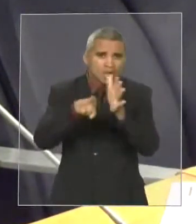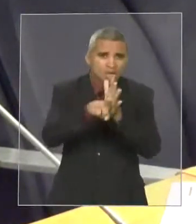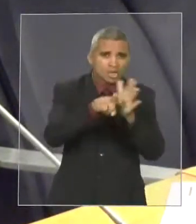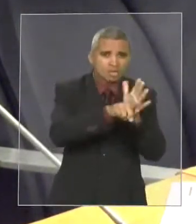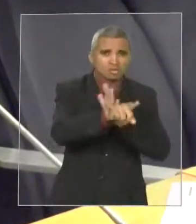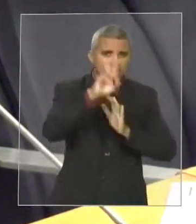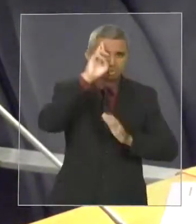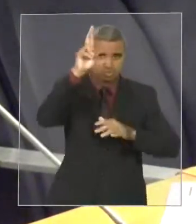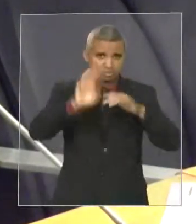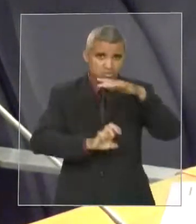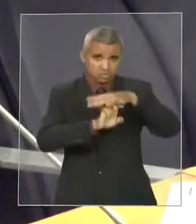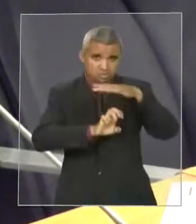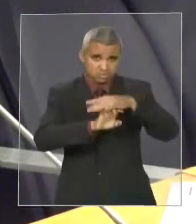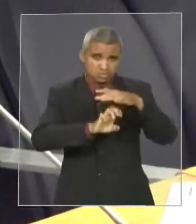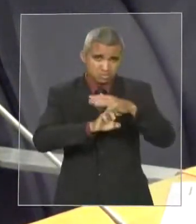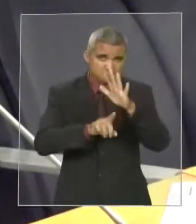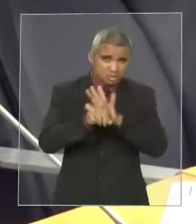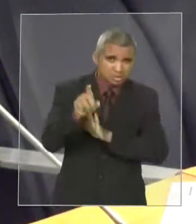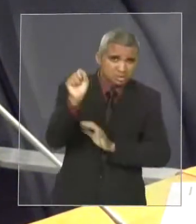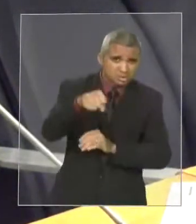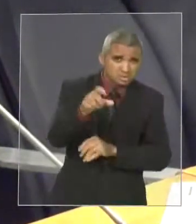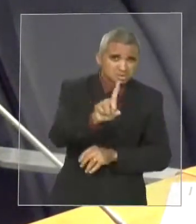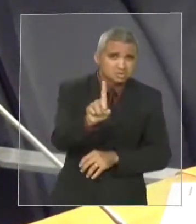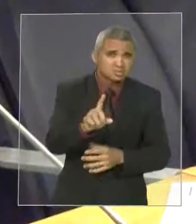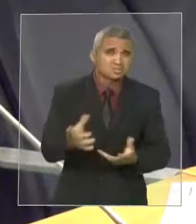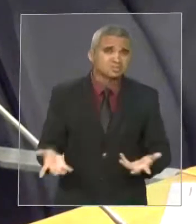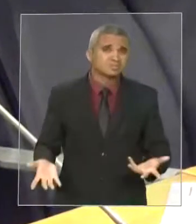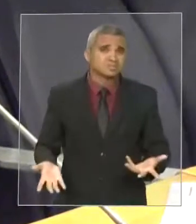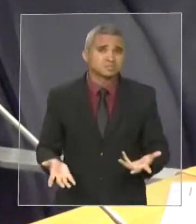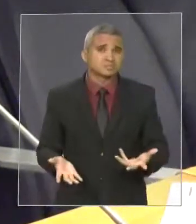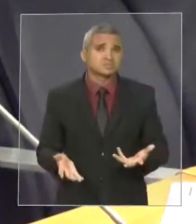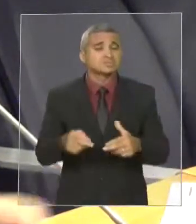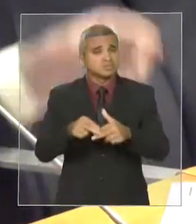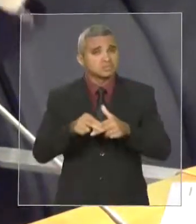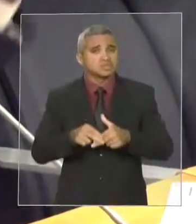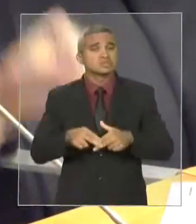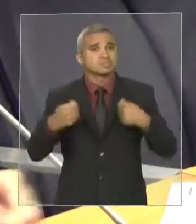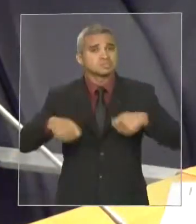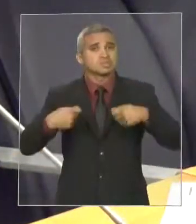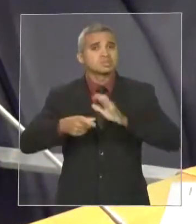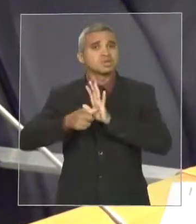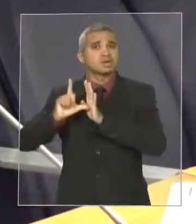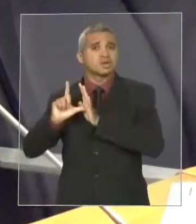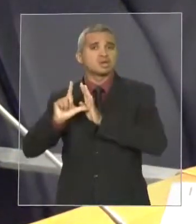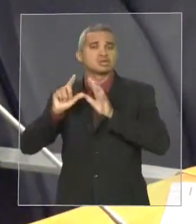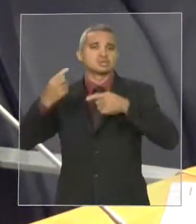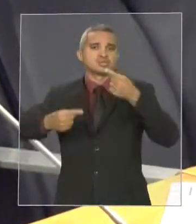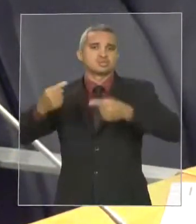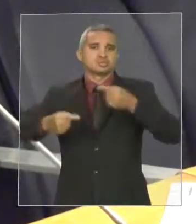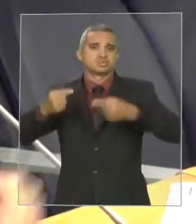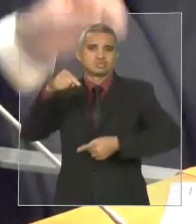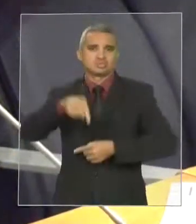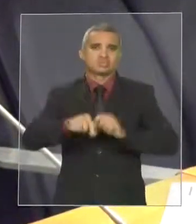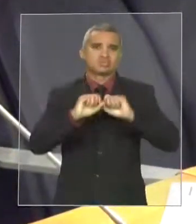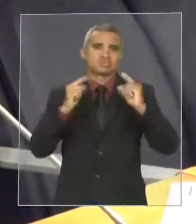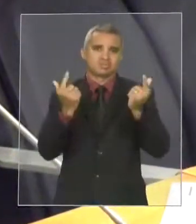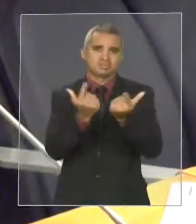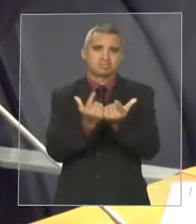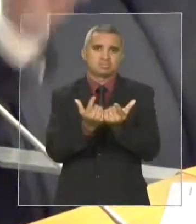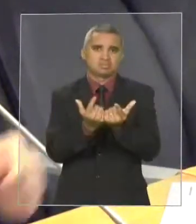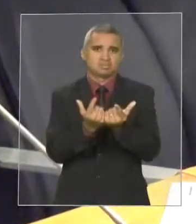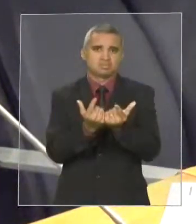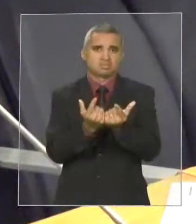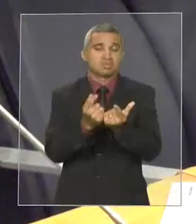elaboração desse tema? É exatamente por isso, deputado Max Barros, que esse é um tema que deveria ter sido discutido nessa casa, deveria ter